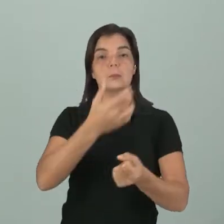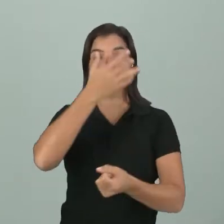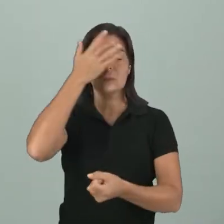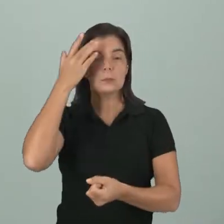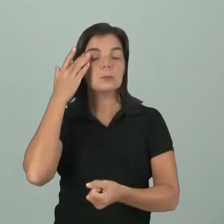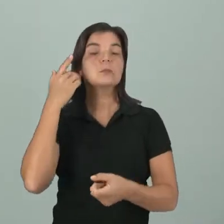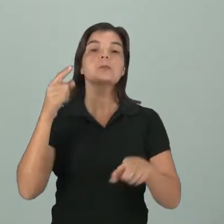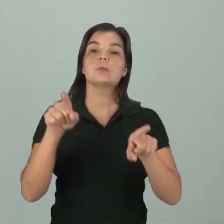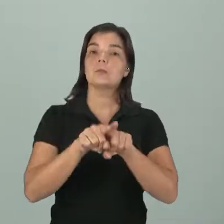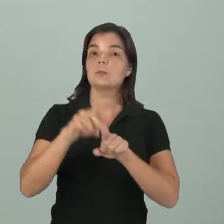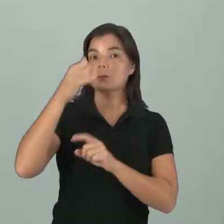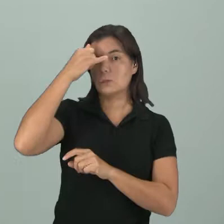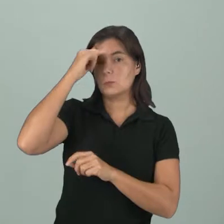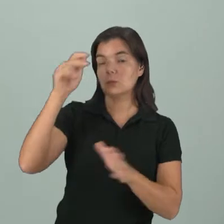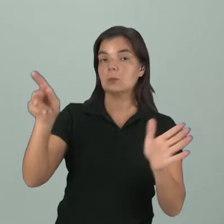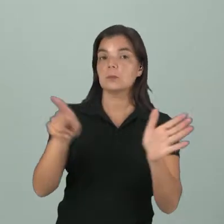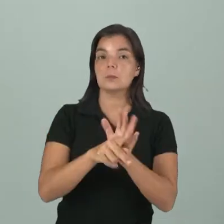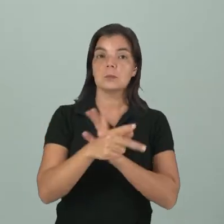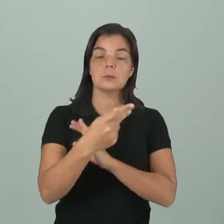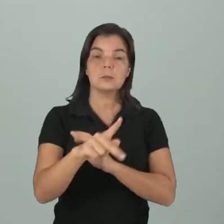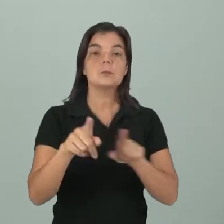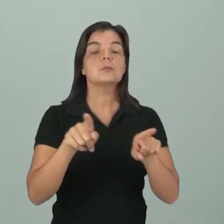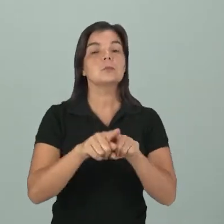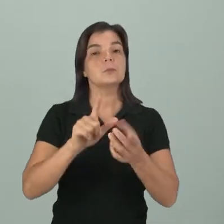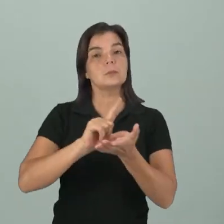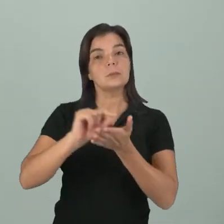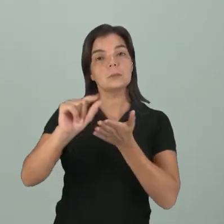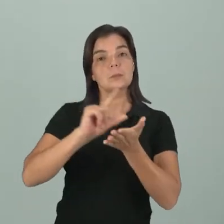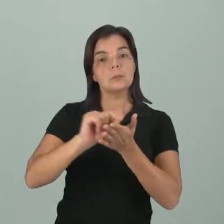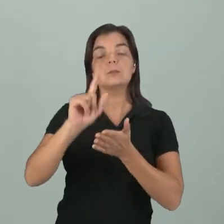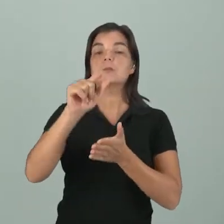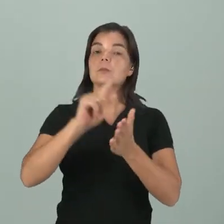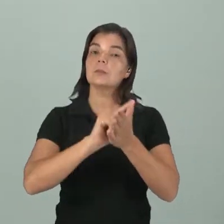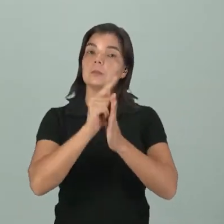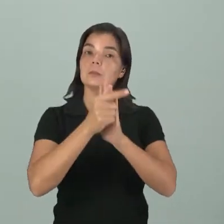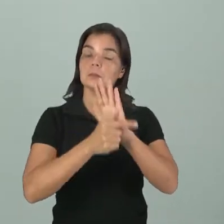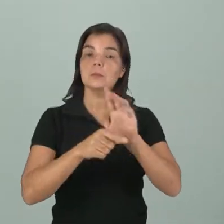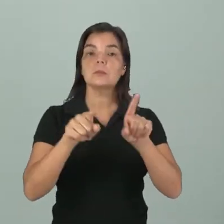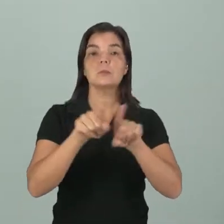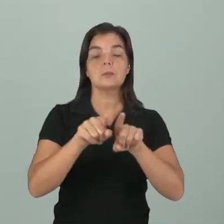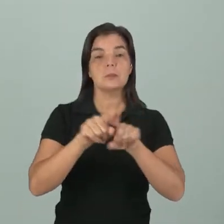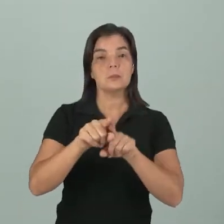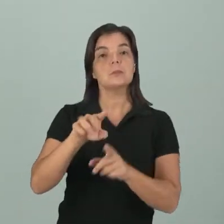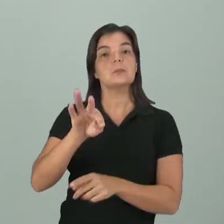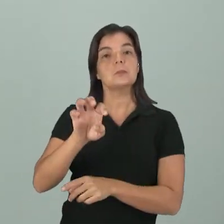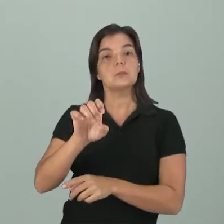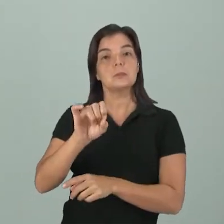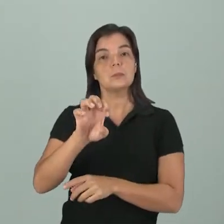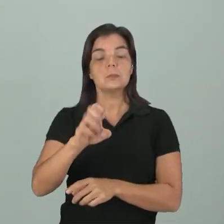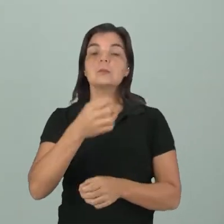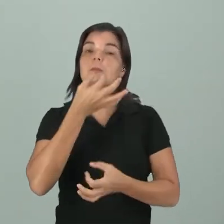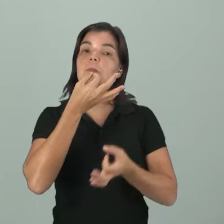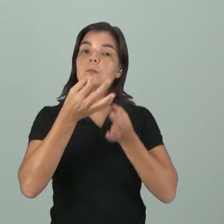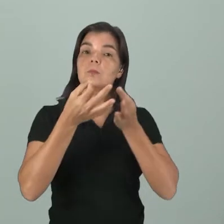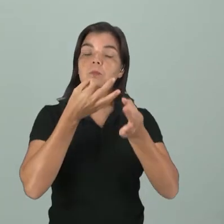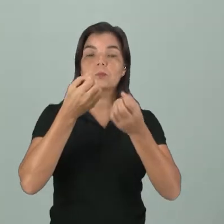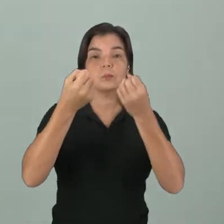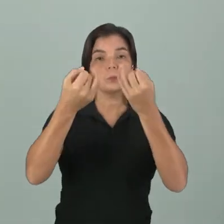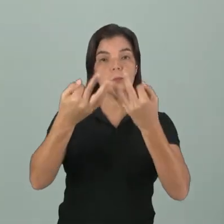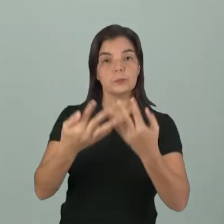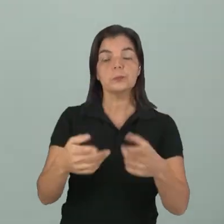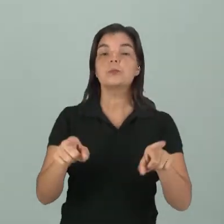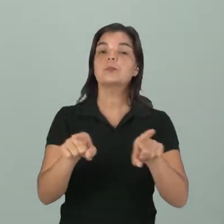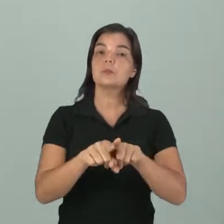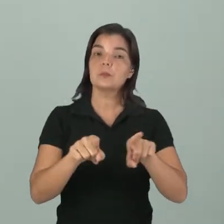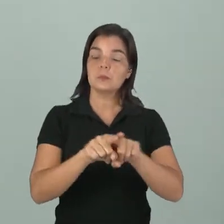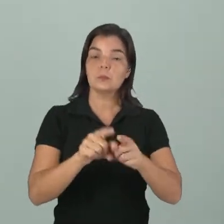persuasivo para defender a ideia dele. O artigo de opinião é esse gênero, que tem uma tese que é defendida com argumentos. O